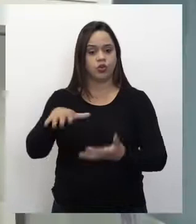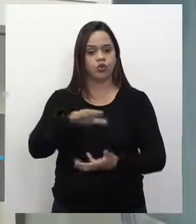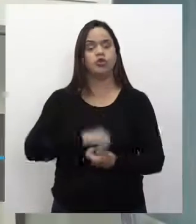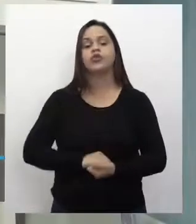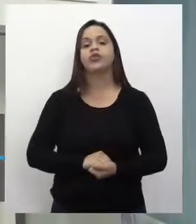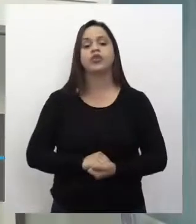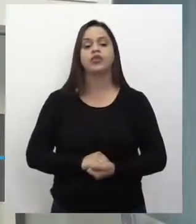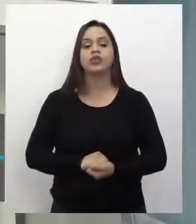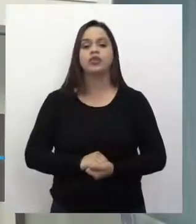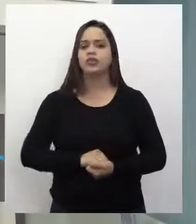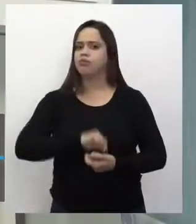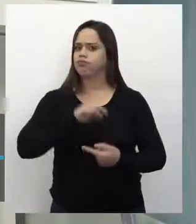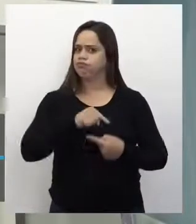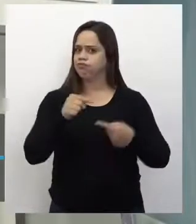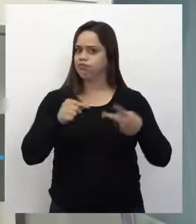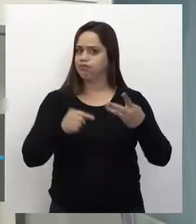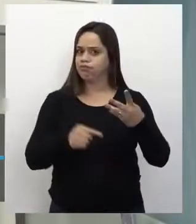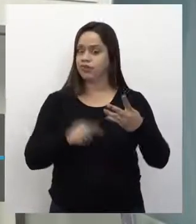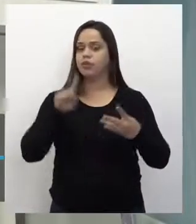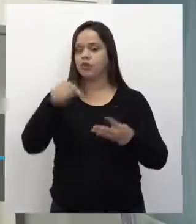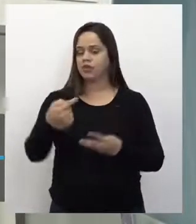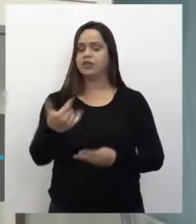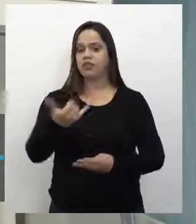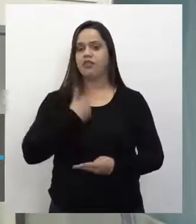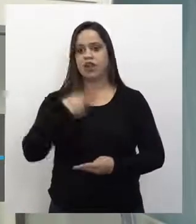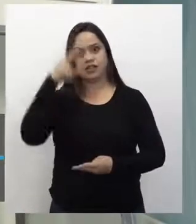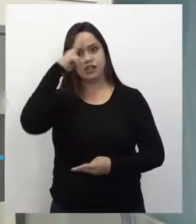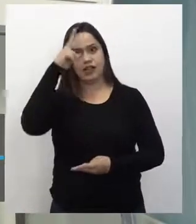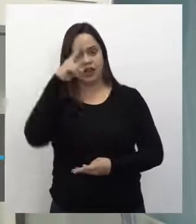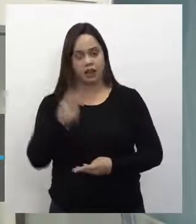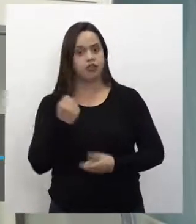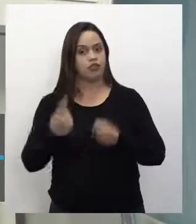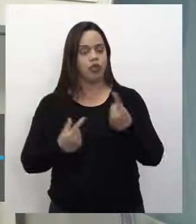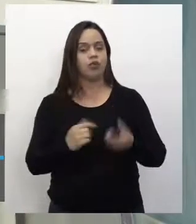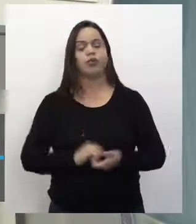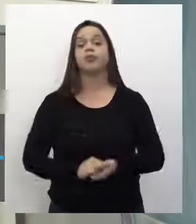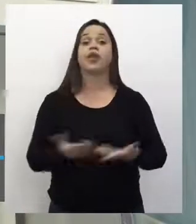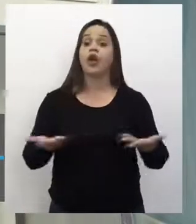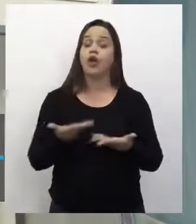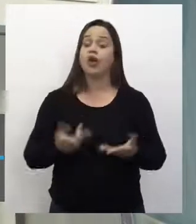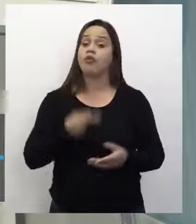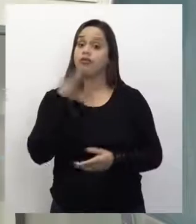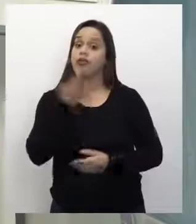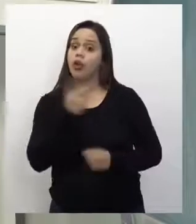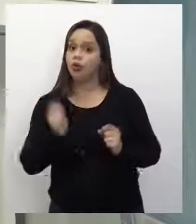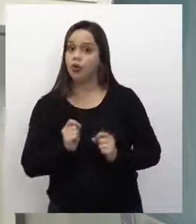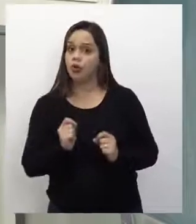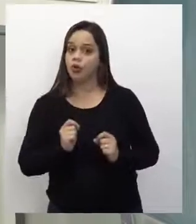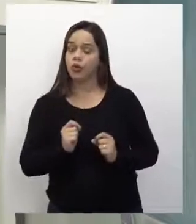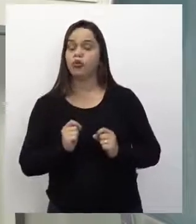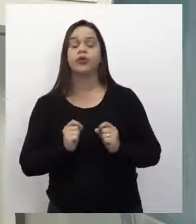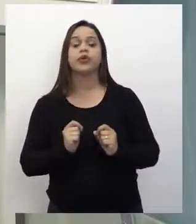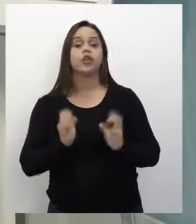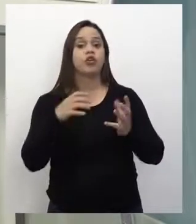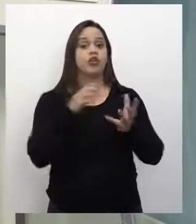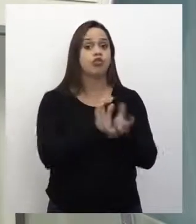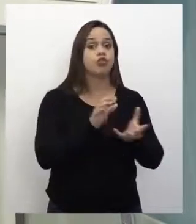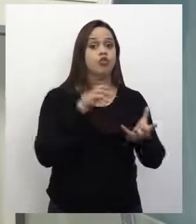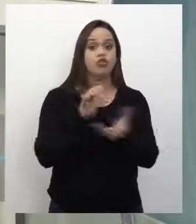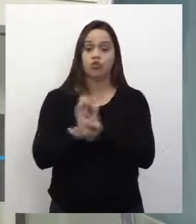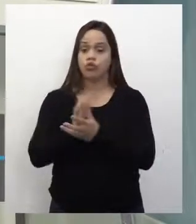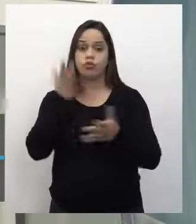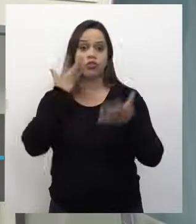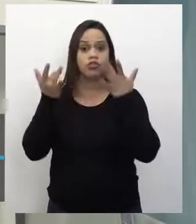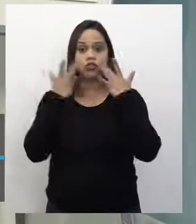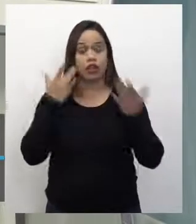vocês lembram de alguns desses aqui. Vamos lá, vamos falar um pouquinho sobre as companhias de teatro de animação. E aí é nessa hora que eu sempre peço para